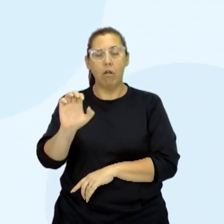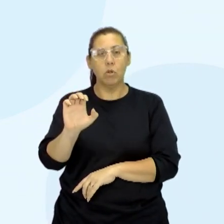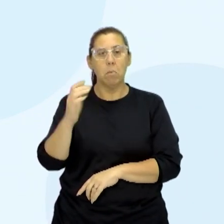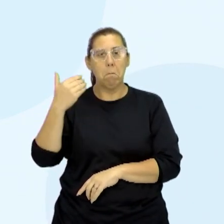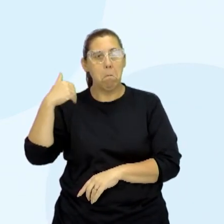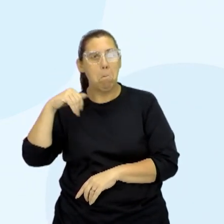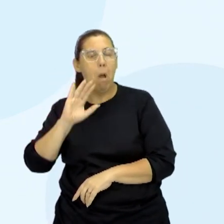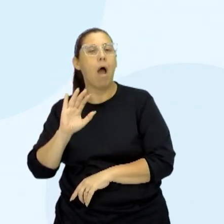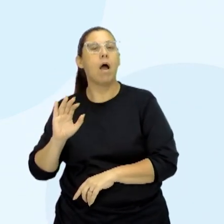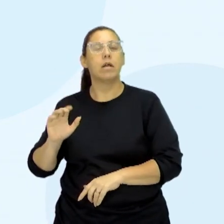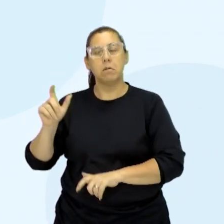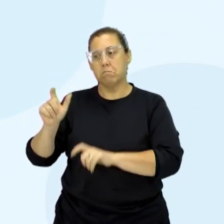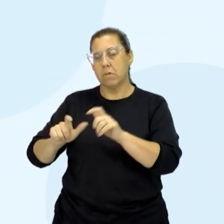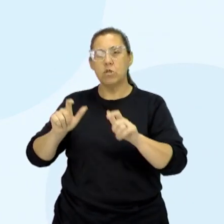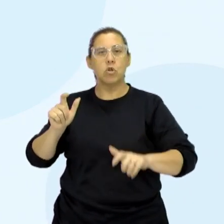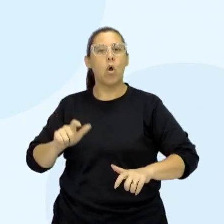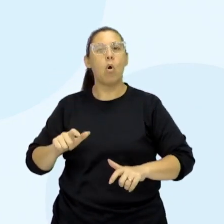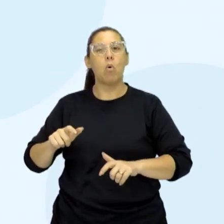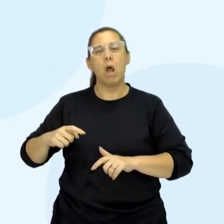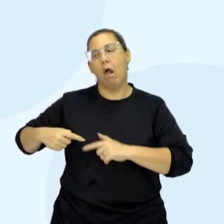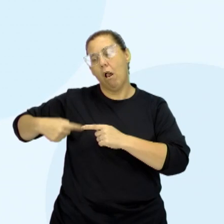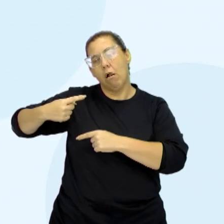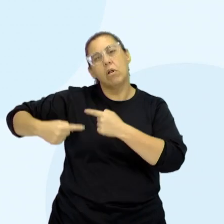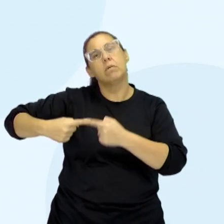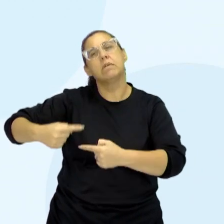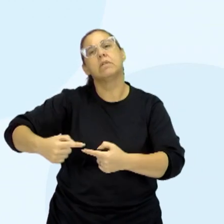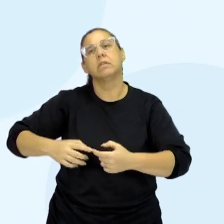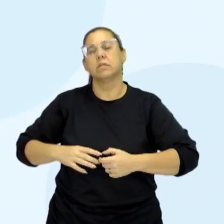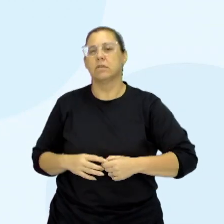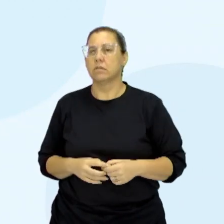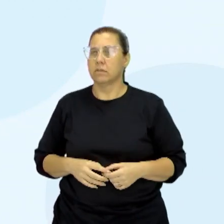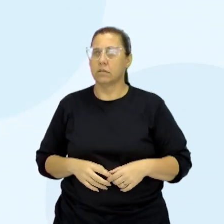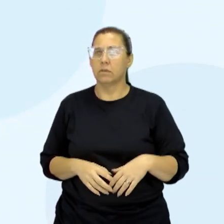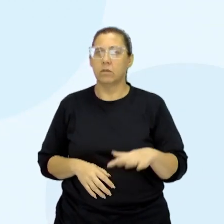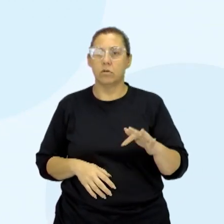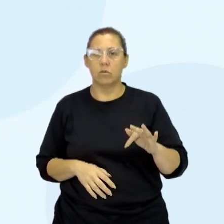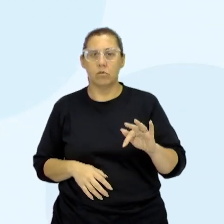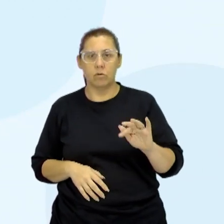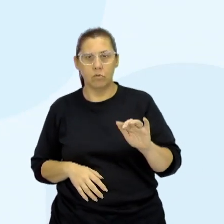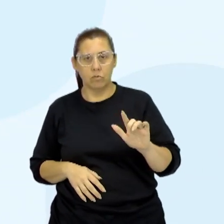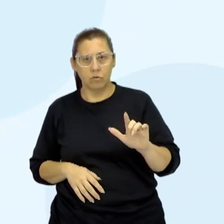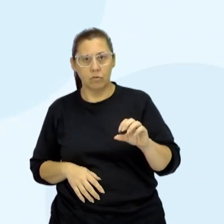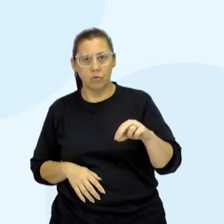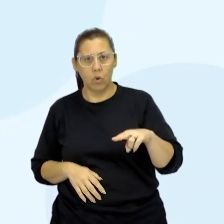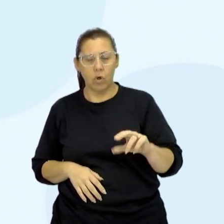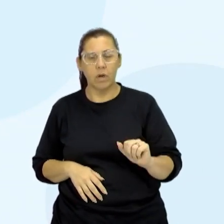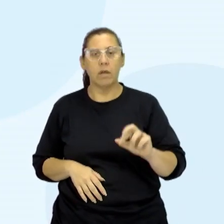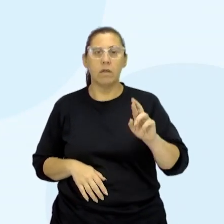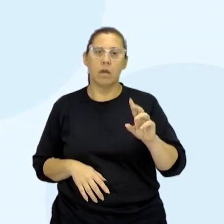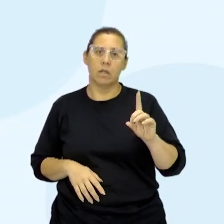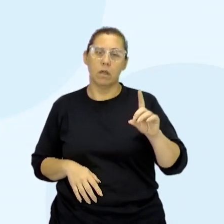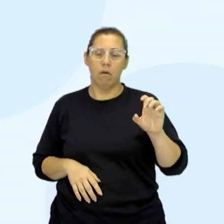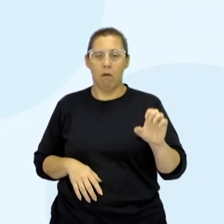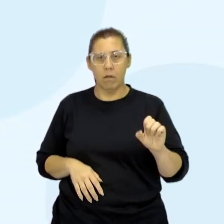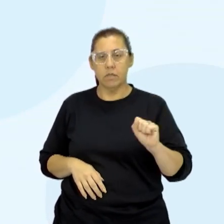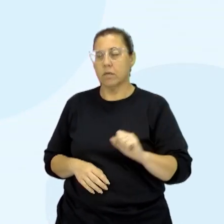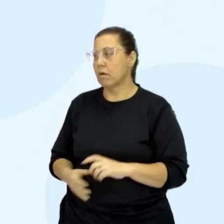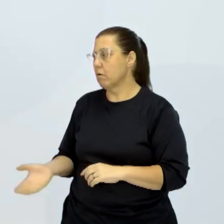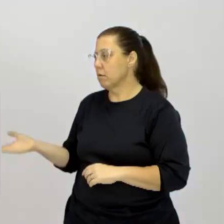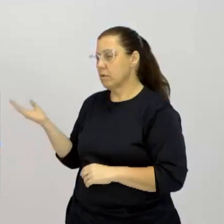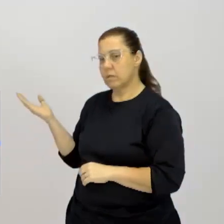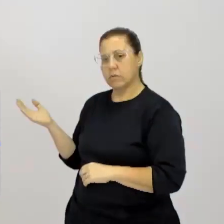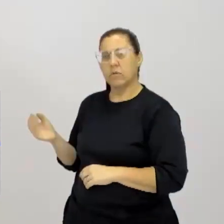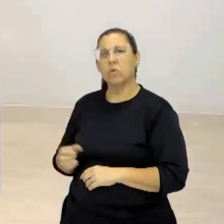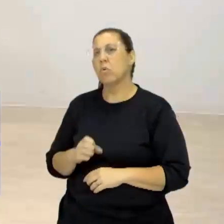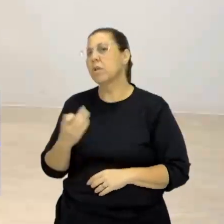de população tradicional nas RESEX? Flona e RDS. Aí o gráfico abaixo. Quanto tempo,